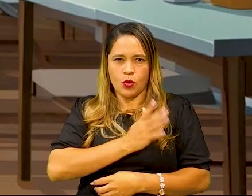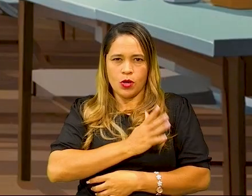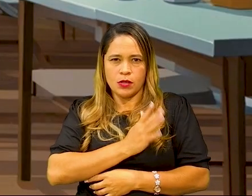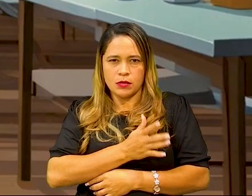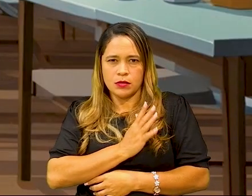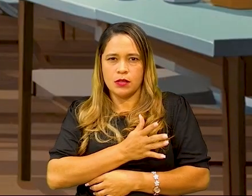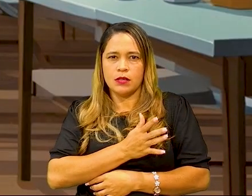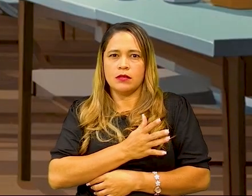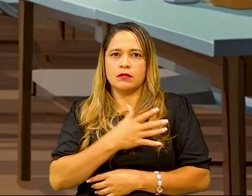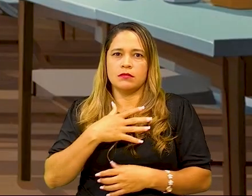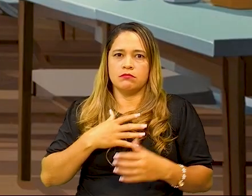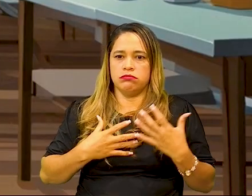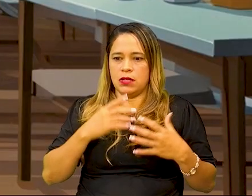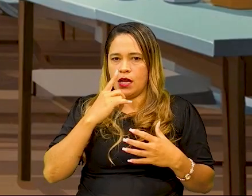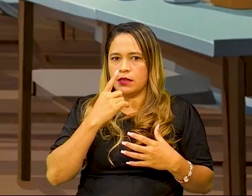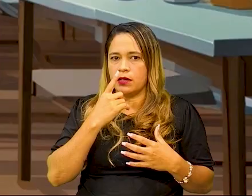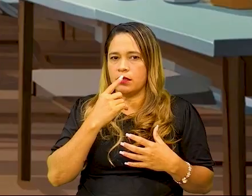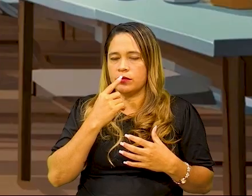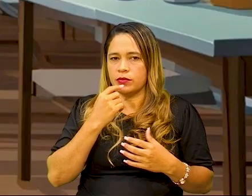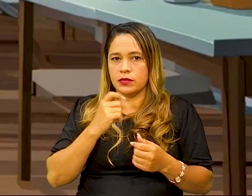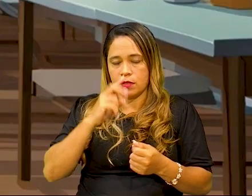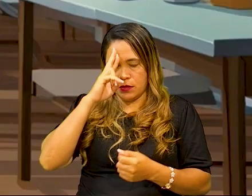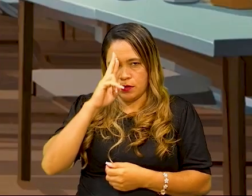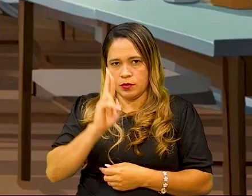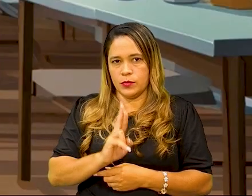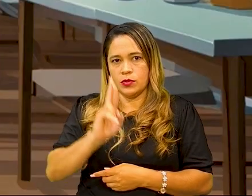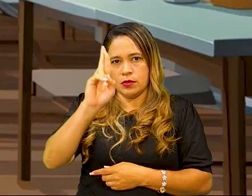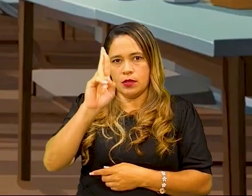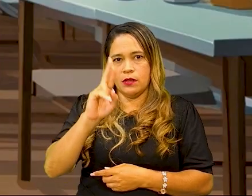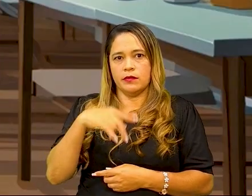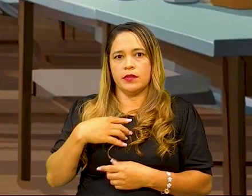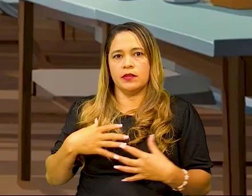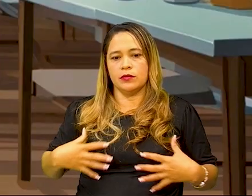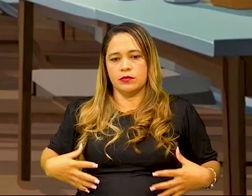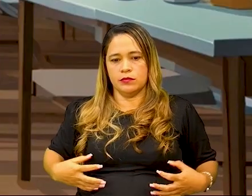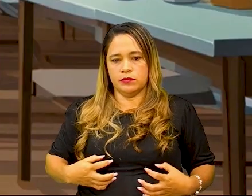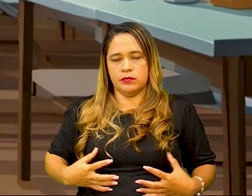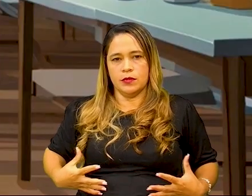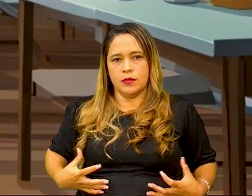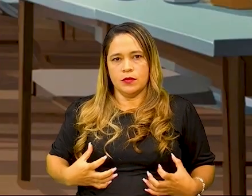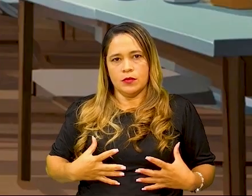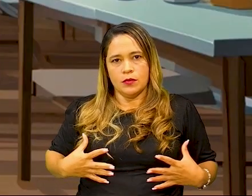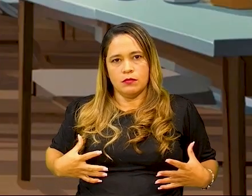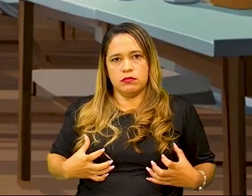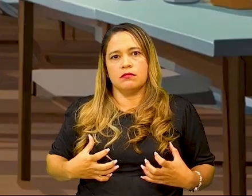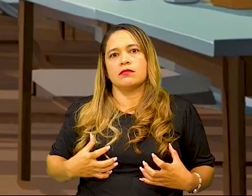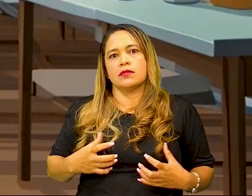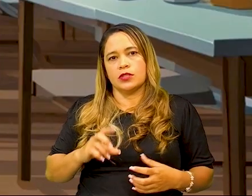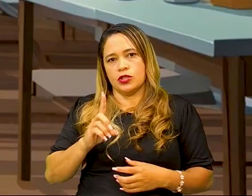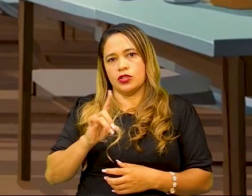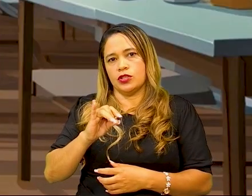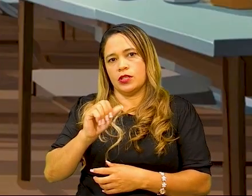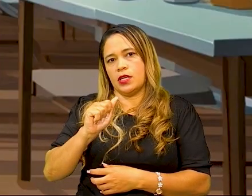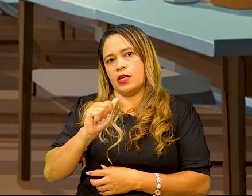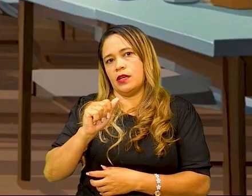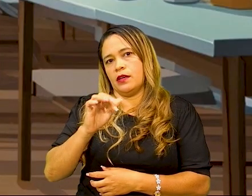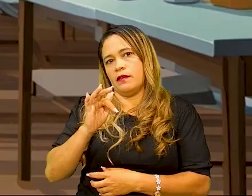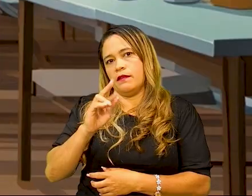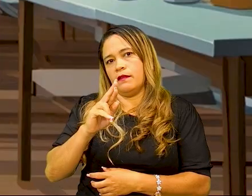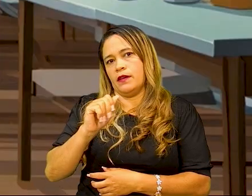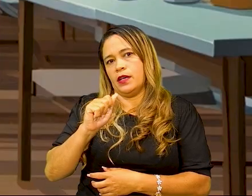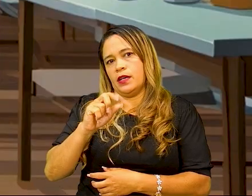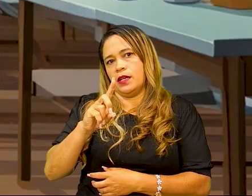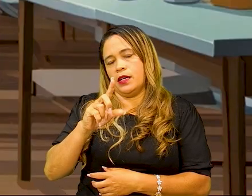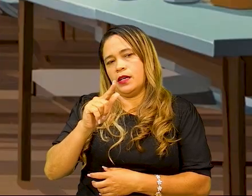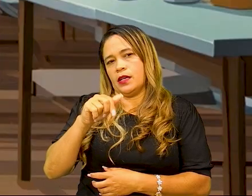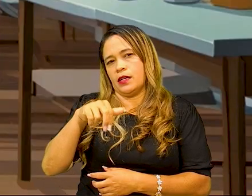faz o nosso corpo circular sangue, o diafragma, que faz o nosso pulmão oxigenar o nosso corpo todinho. Se esses músculos pararem, a gente tem a